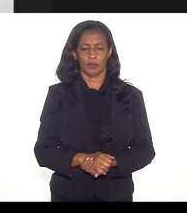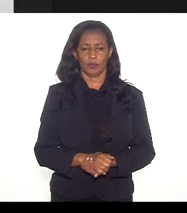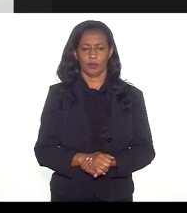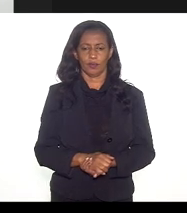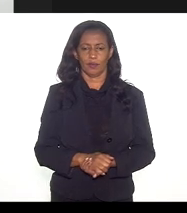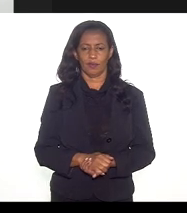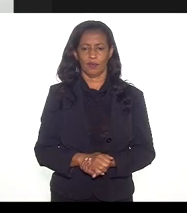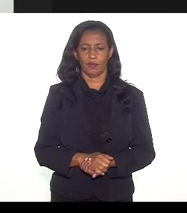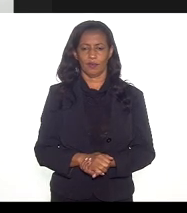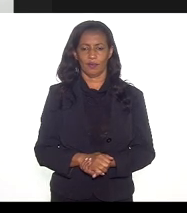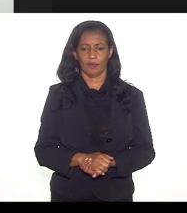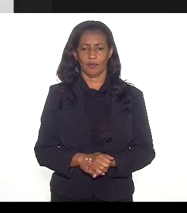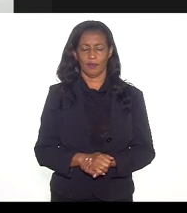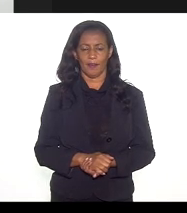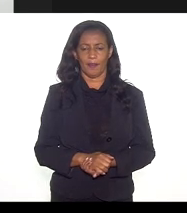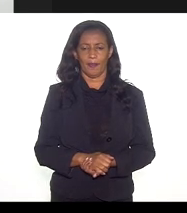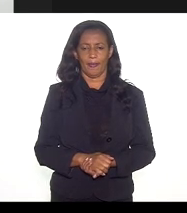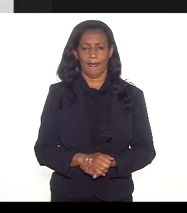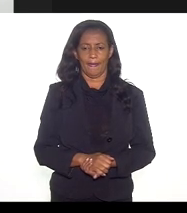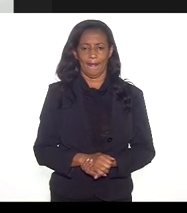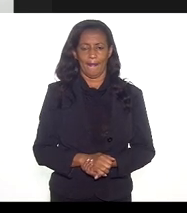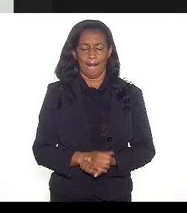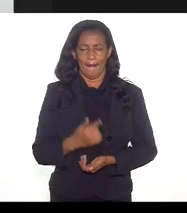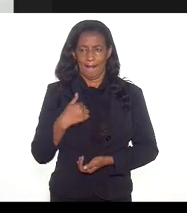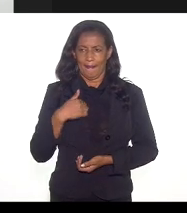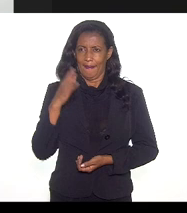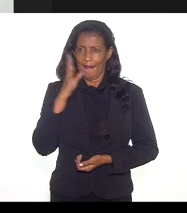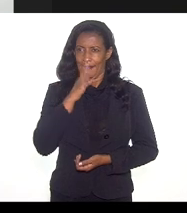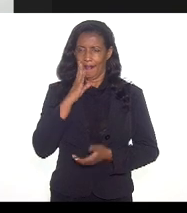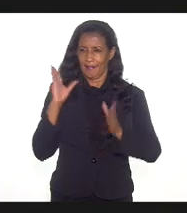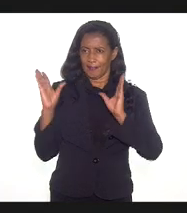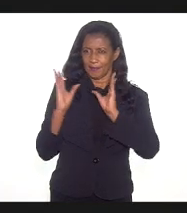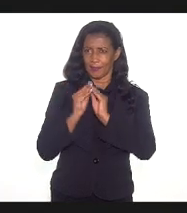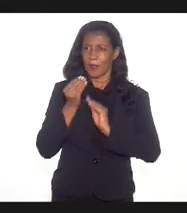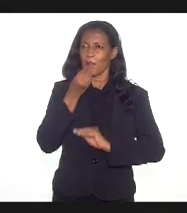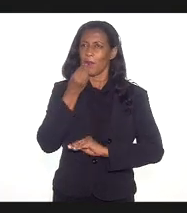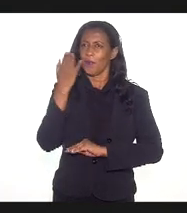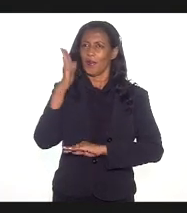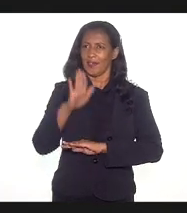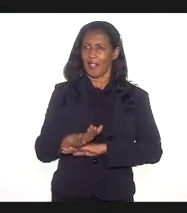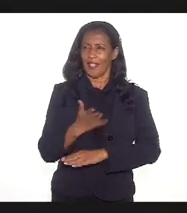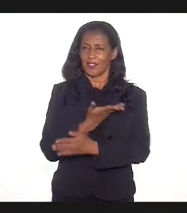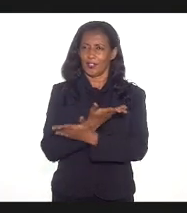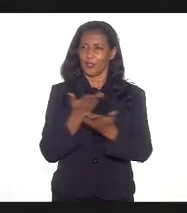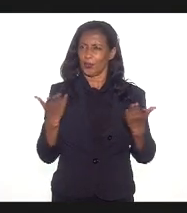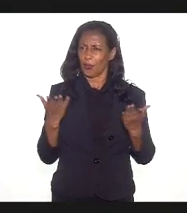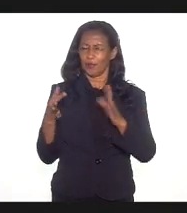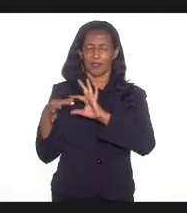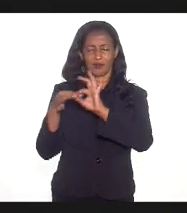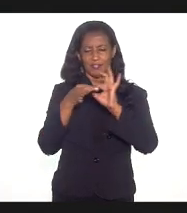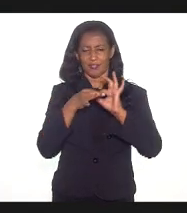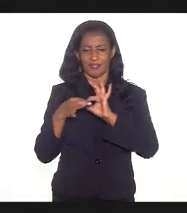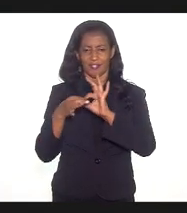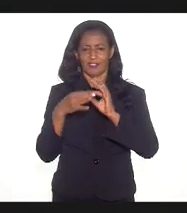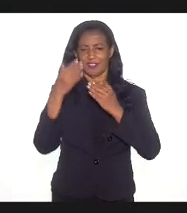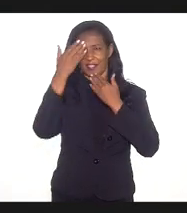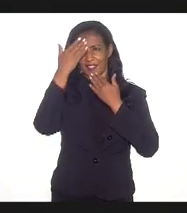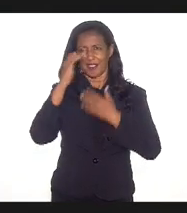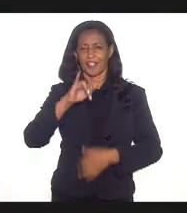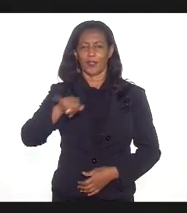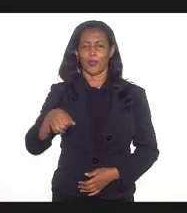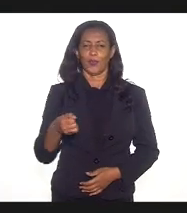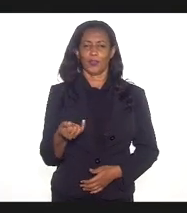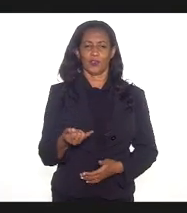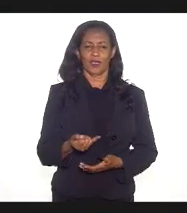precisa partir para o chão. Vou ser bem breve. Boa tarde a todos e a todos aqui reunidos, né? Queria agradecer a